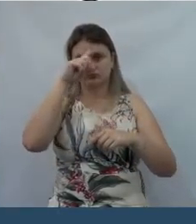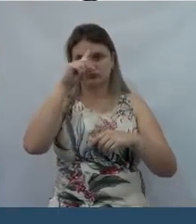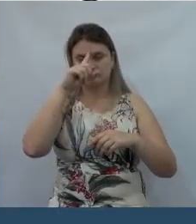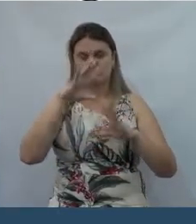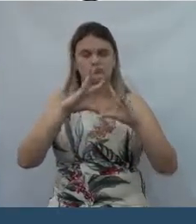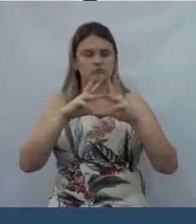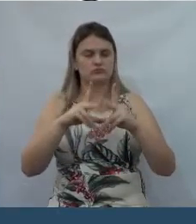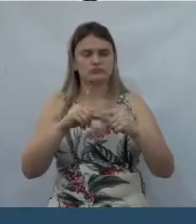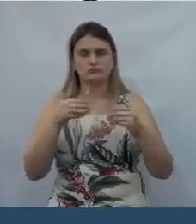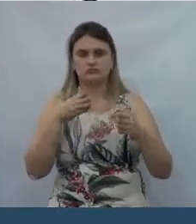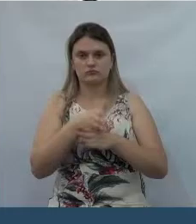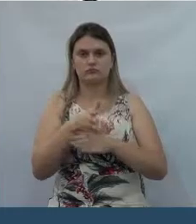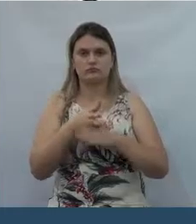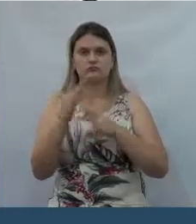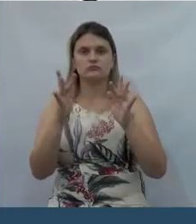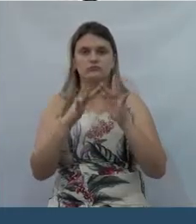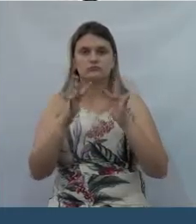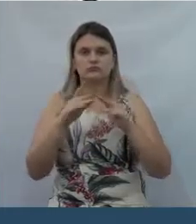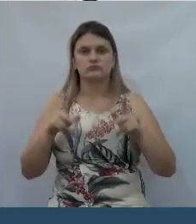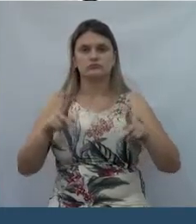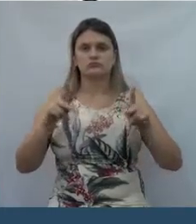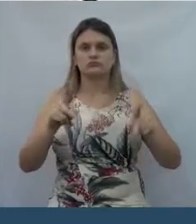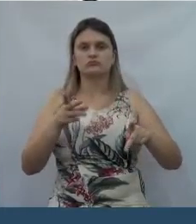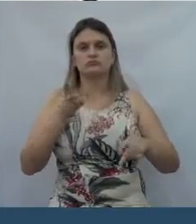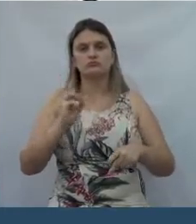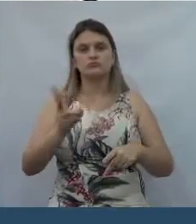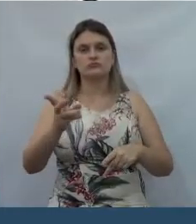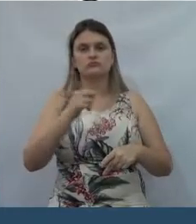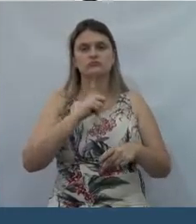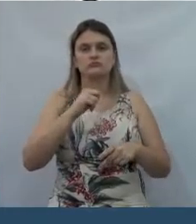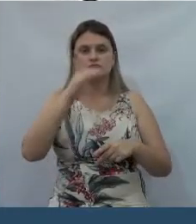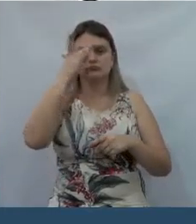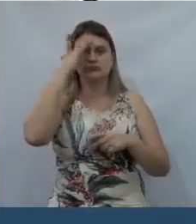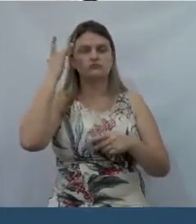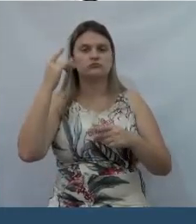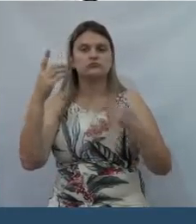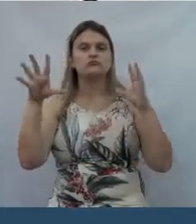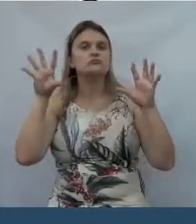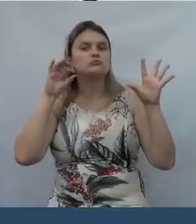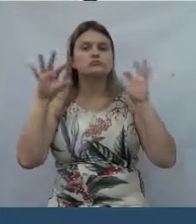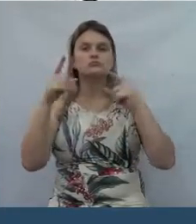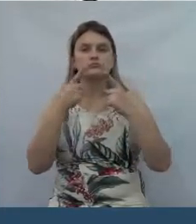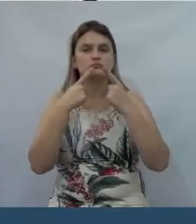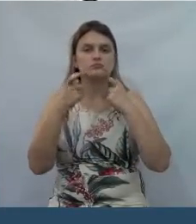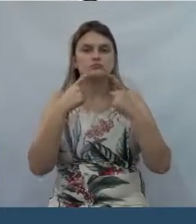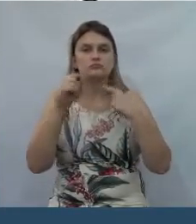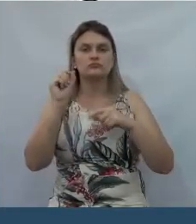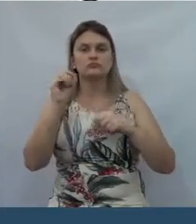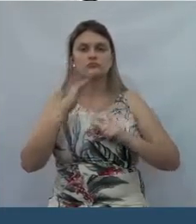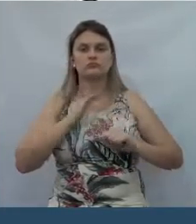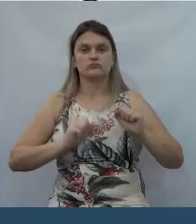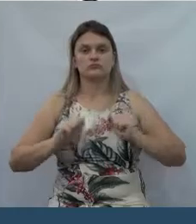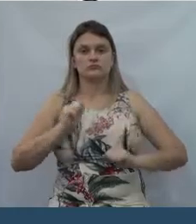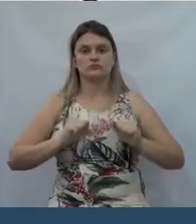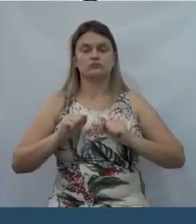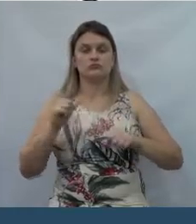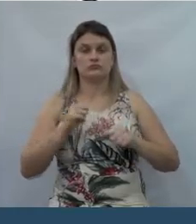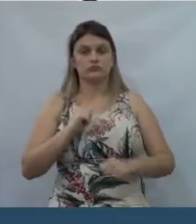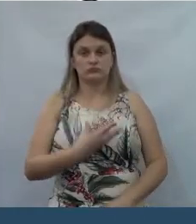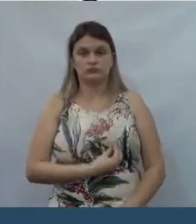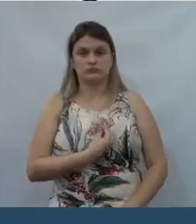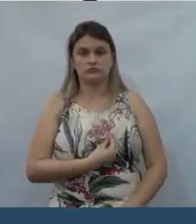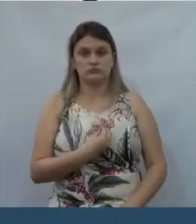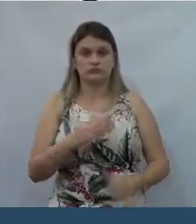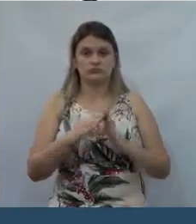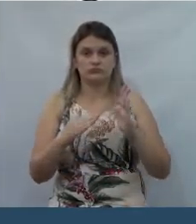a população. É nós os que sempre recebemos as queixas, as angústias da população, estamos presentes